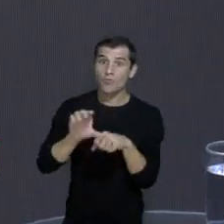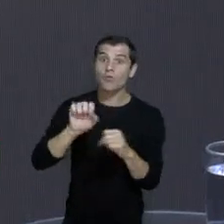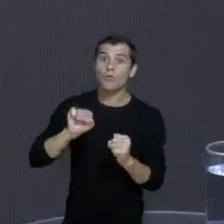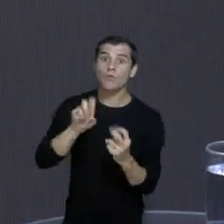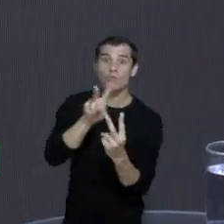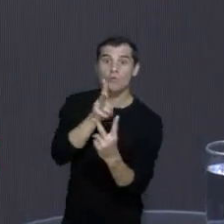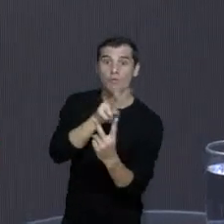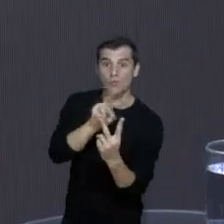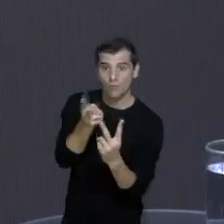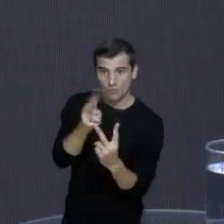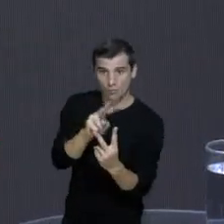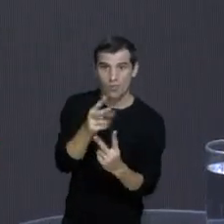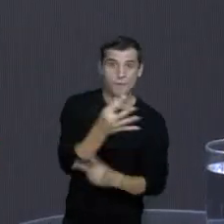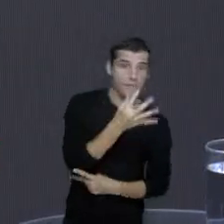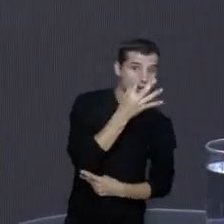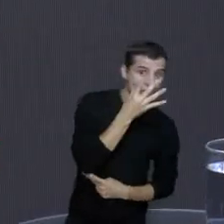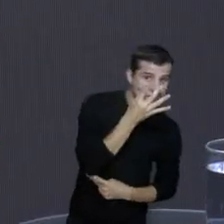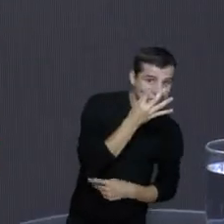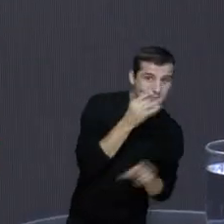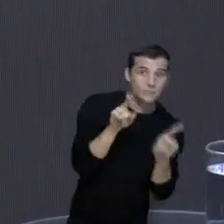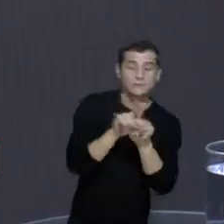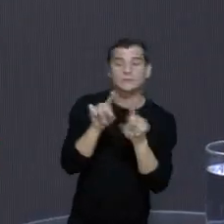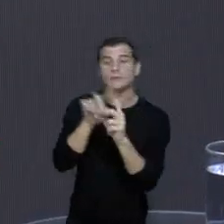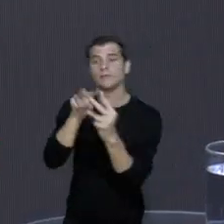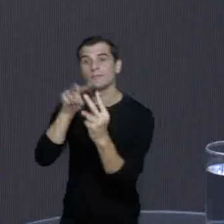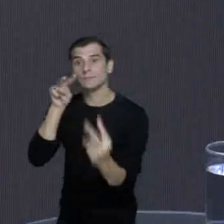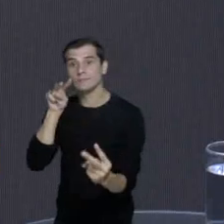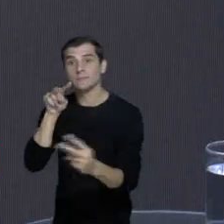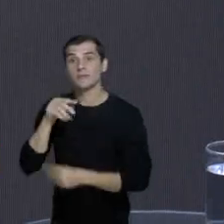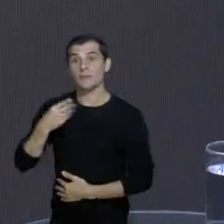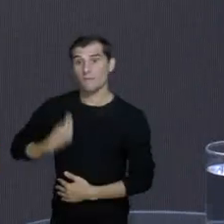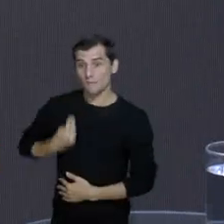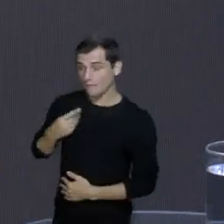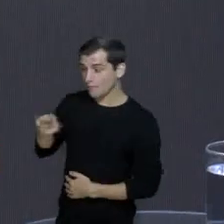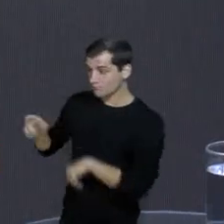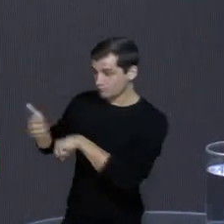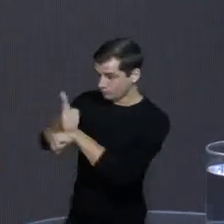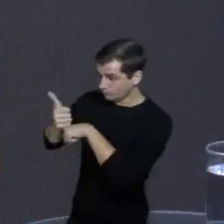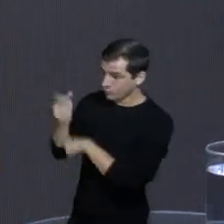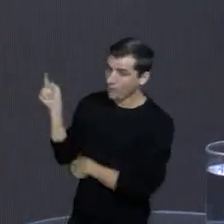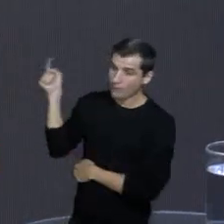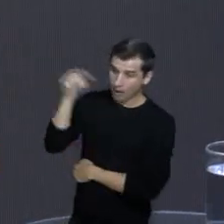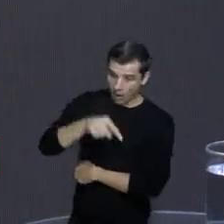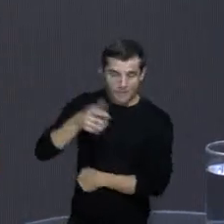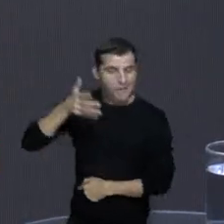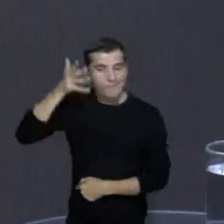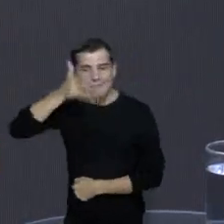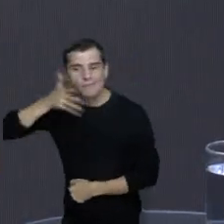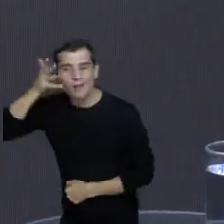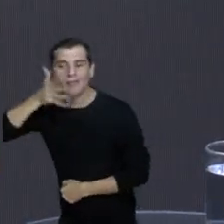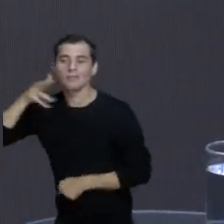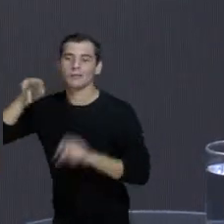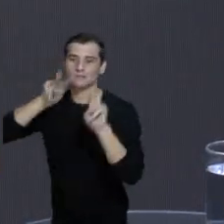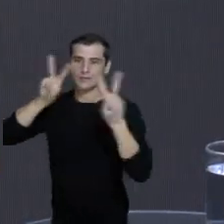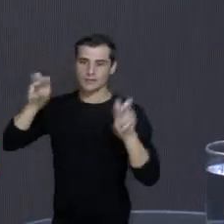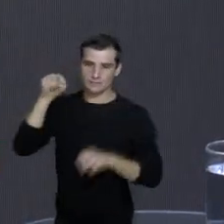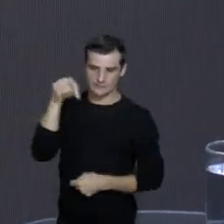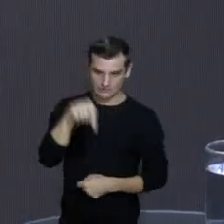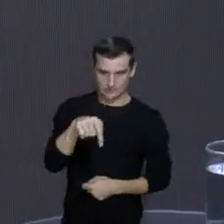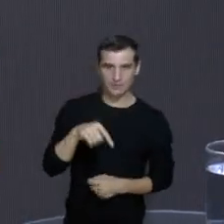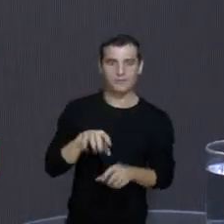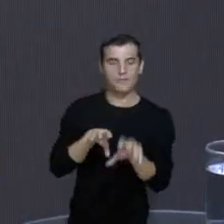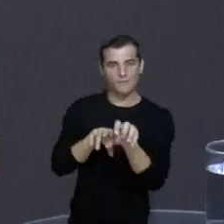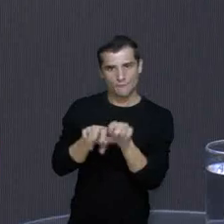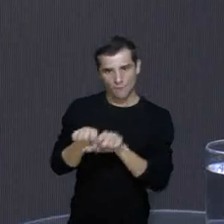aí trazendo profissionais trazendo né outros profissionais para poderem falar sobre isso e fazer nos ajudar nessa formação mas eu queria